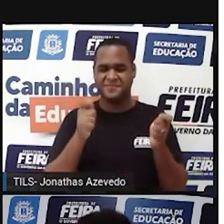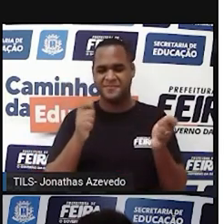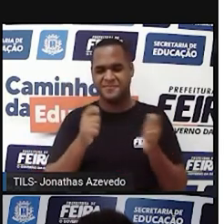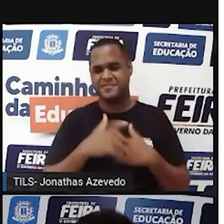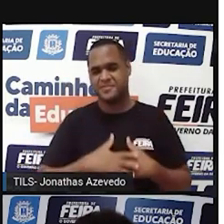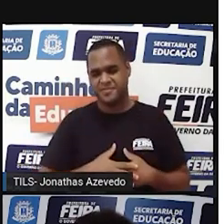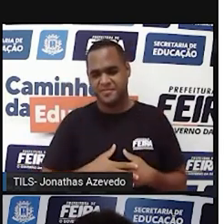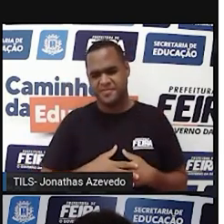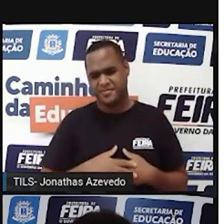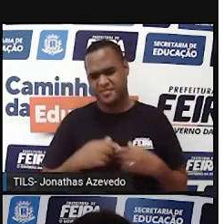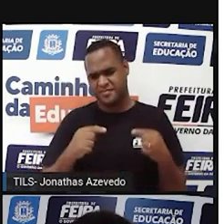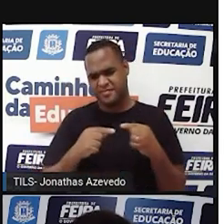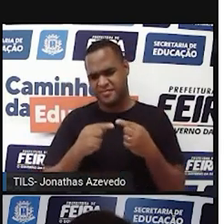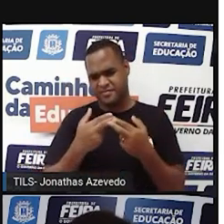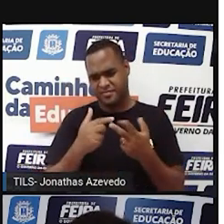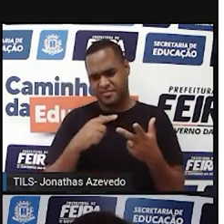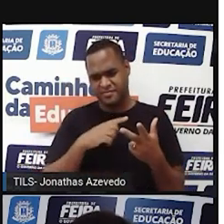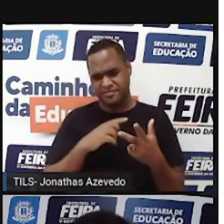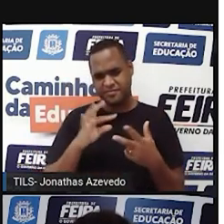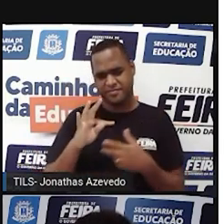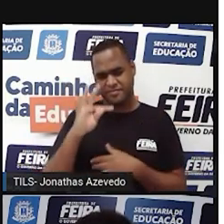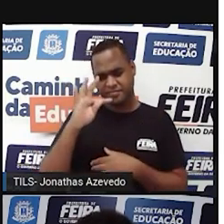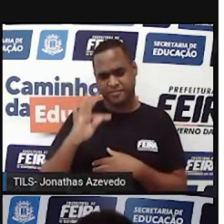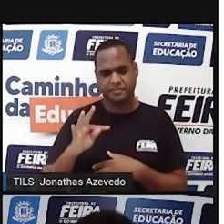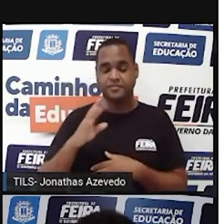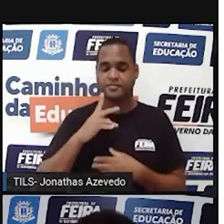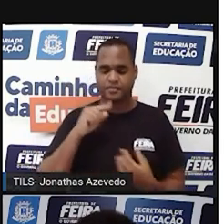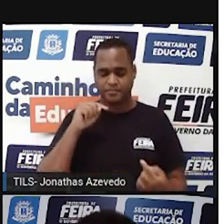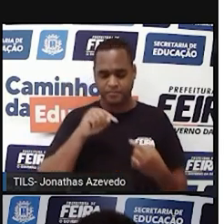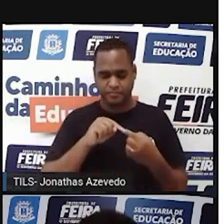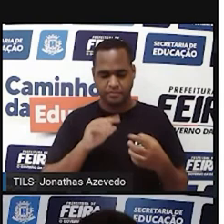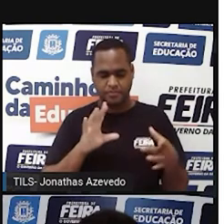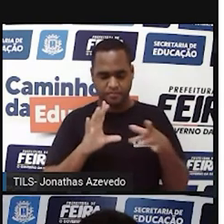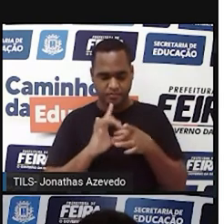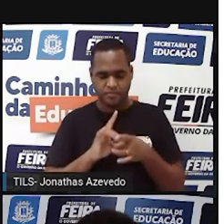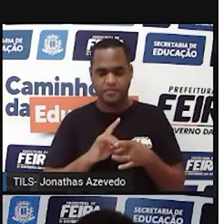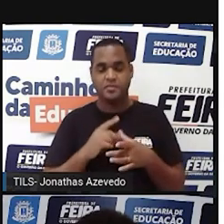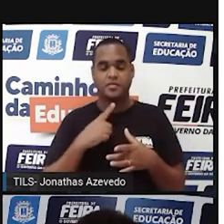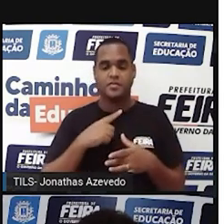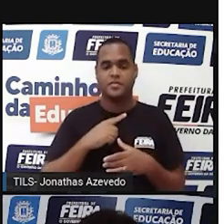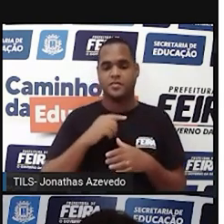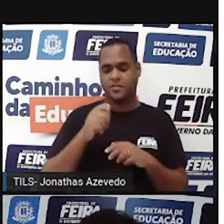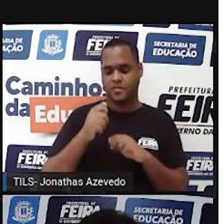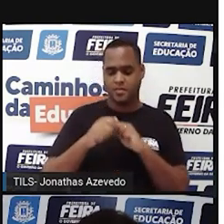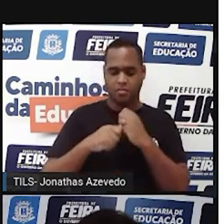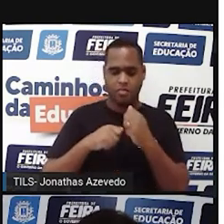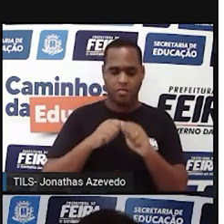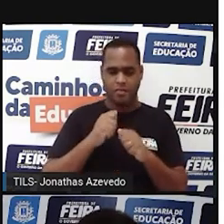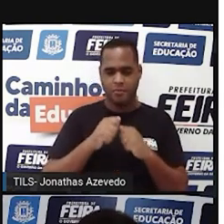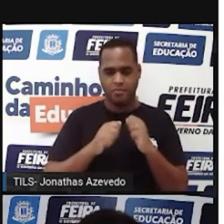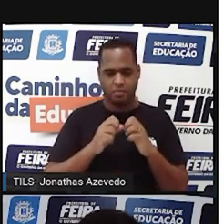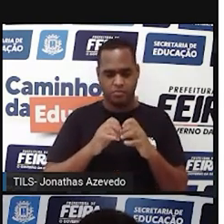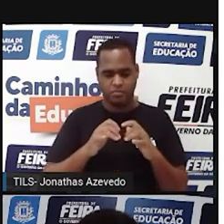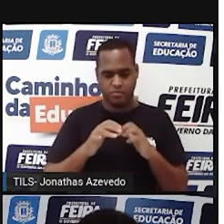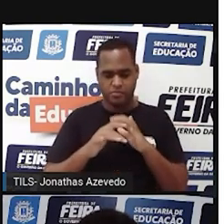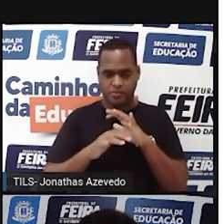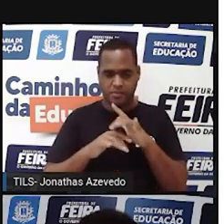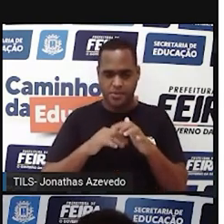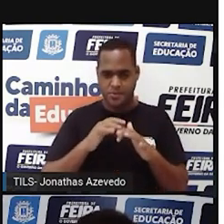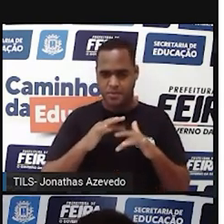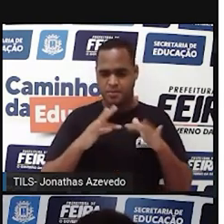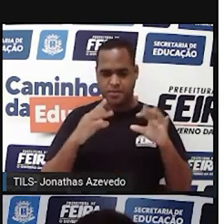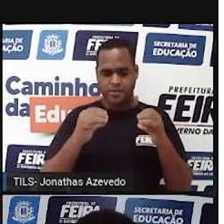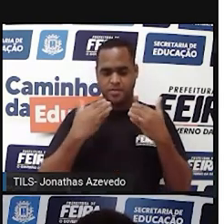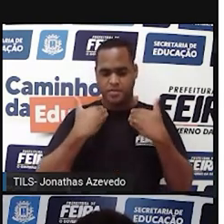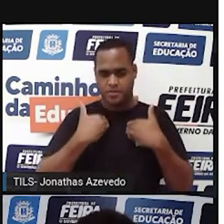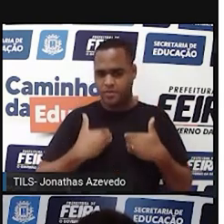Temperatura é um tipo de medida. E que tem a ver com a agitação das moléculas no nosso corpo,